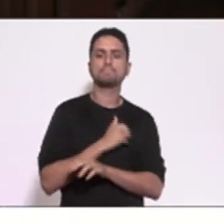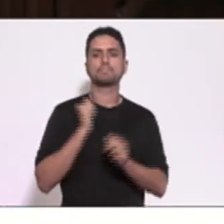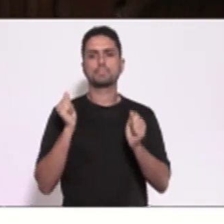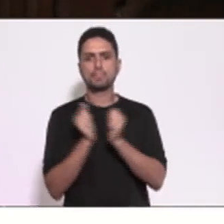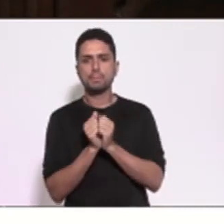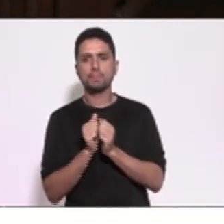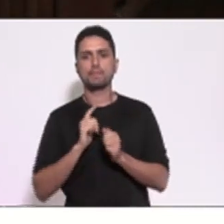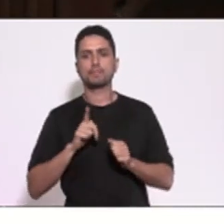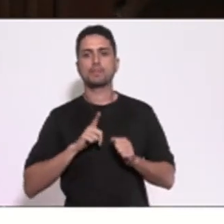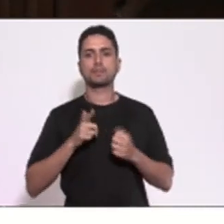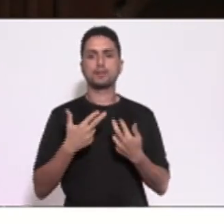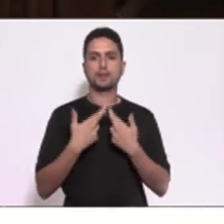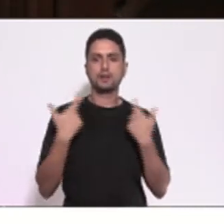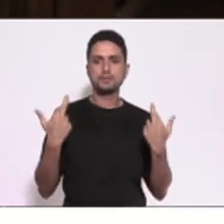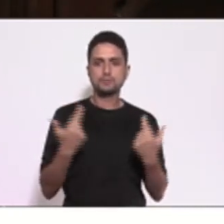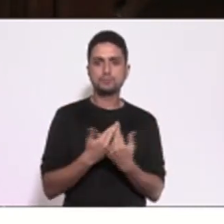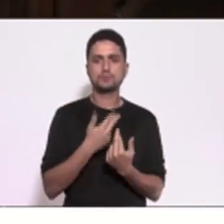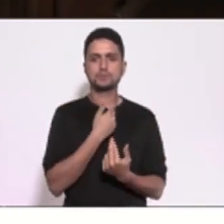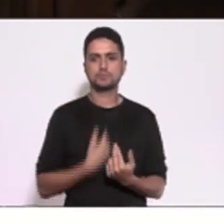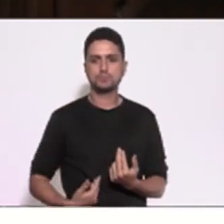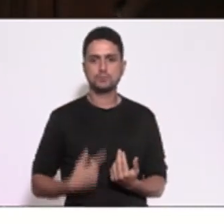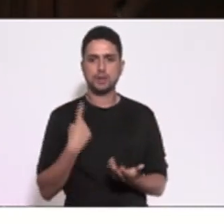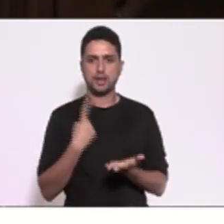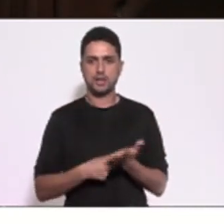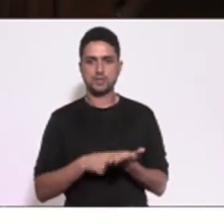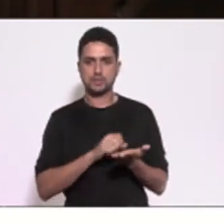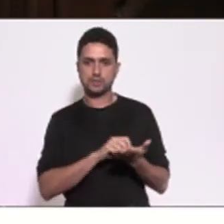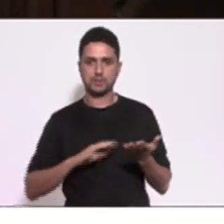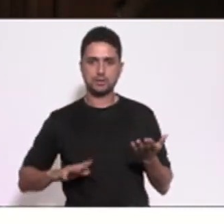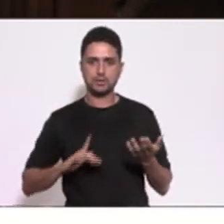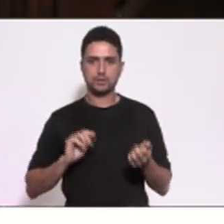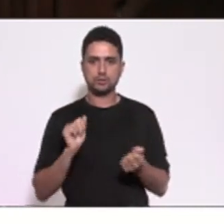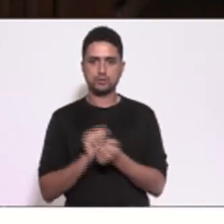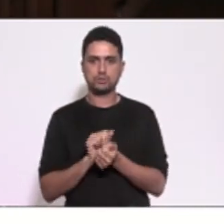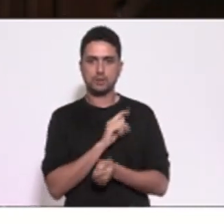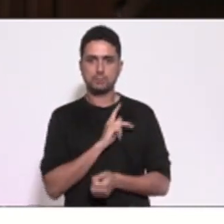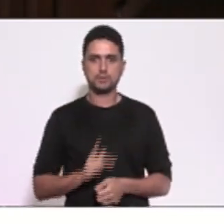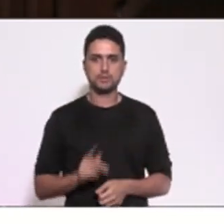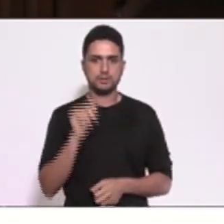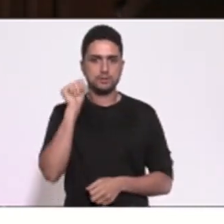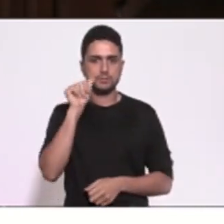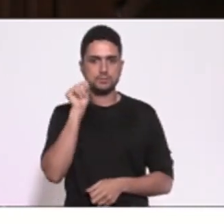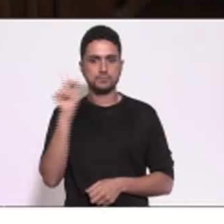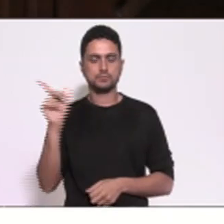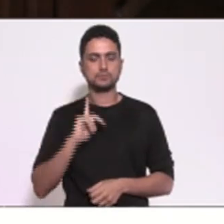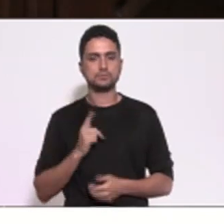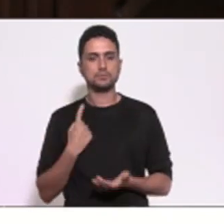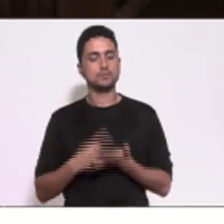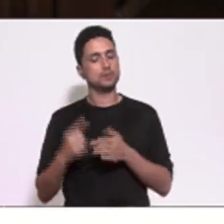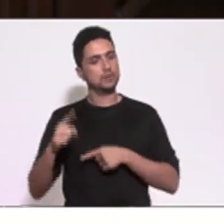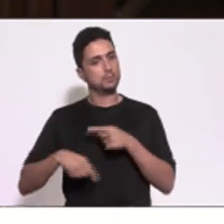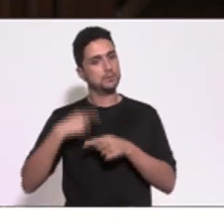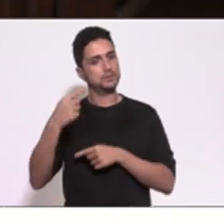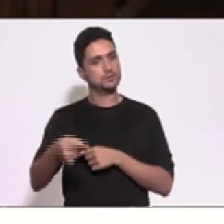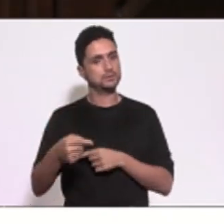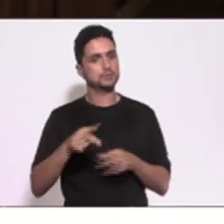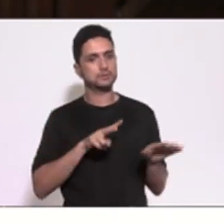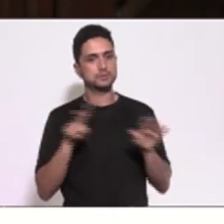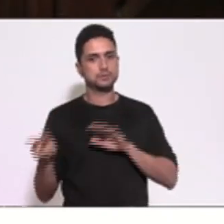uma audiência, uma agenda com a presidenta do Conselho Estadual de Educação na próxima semana, que